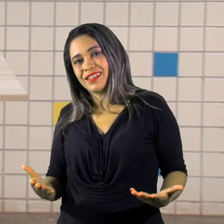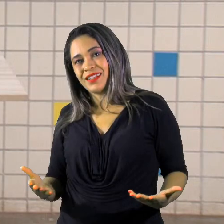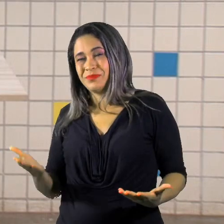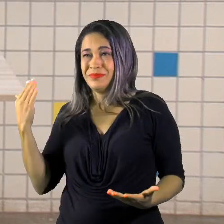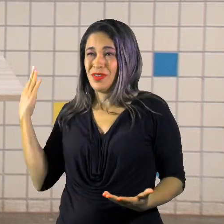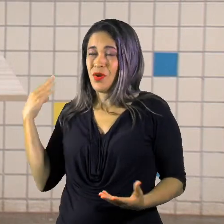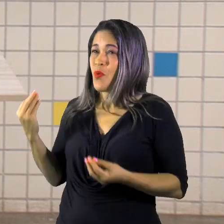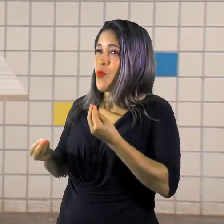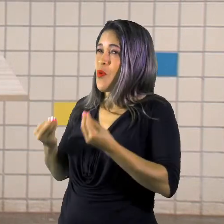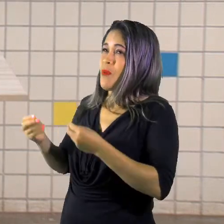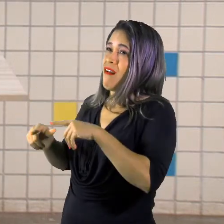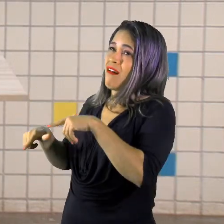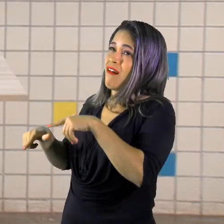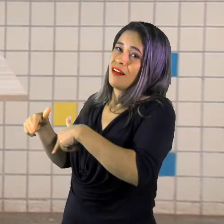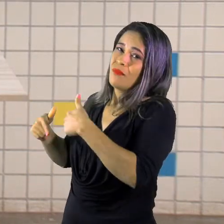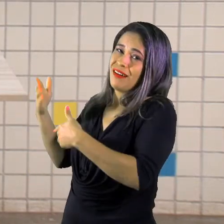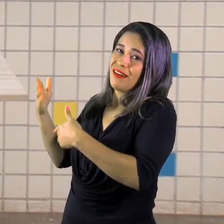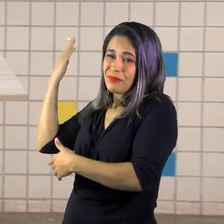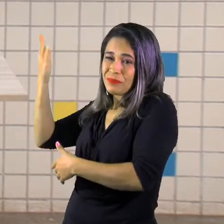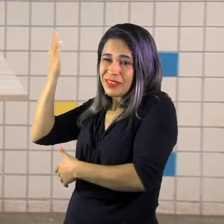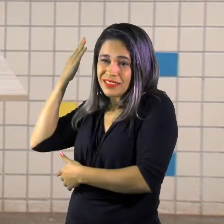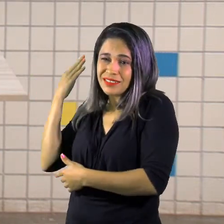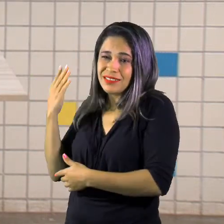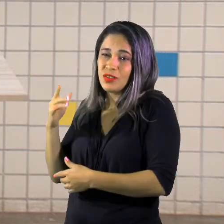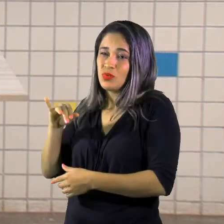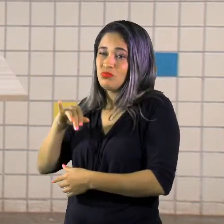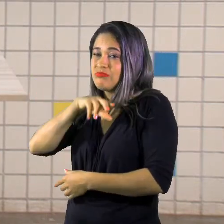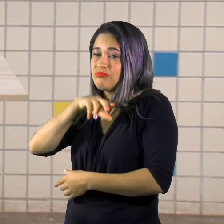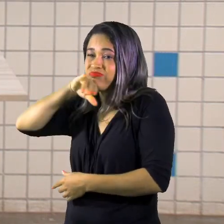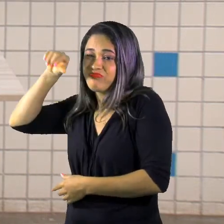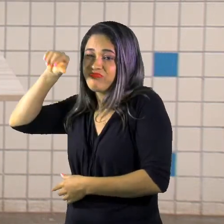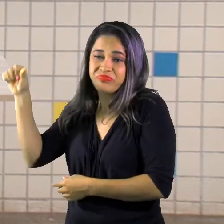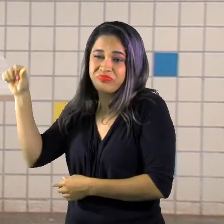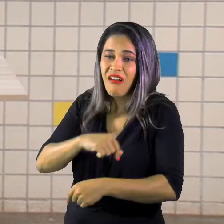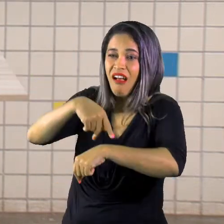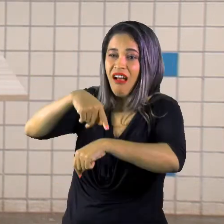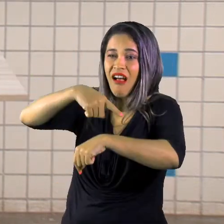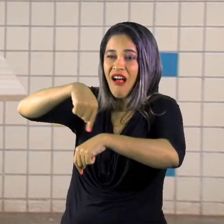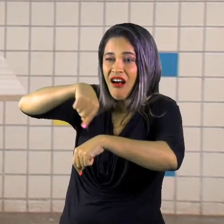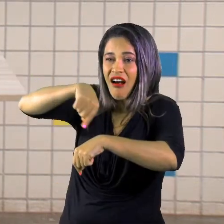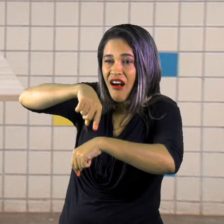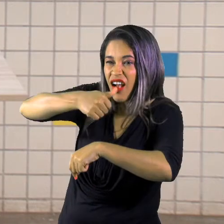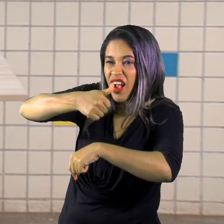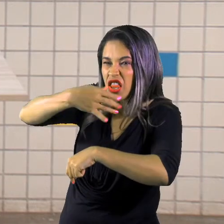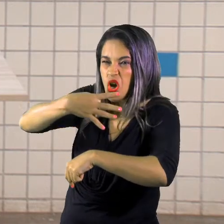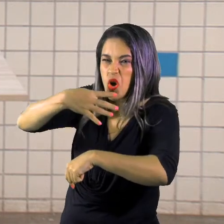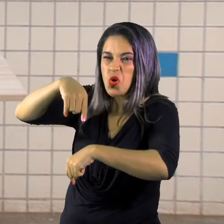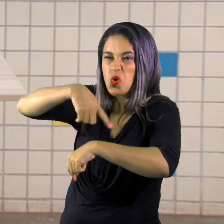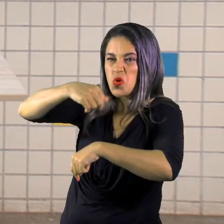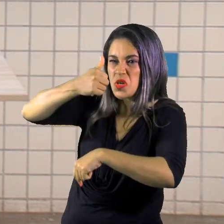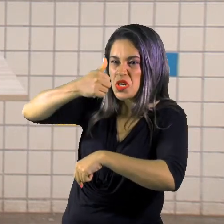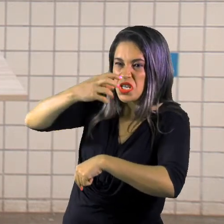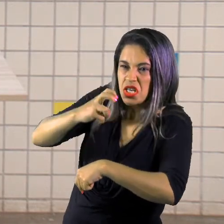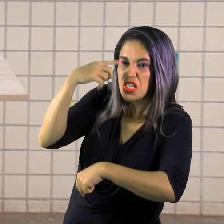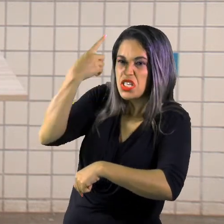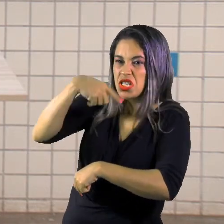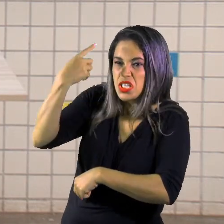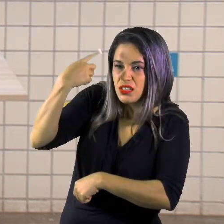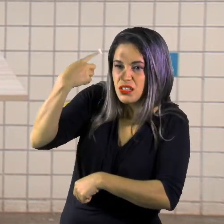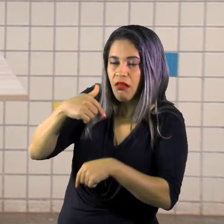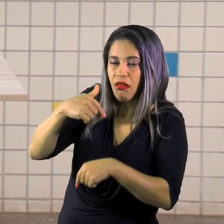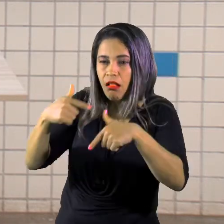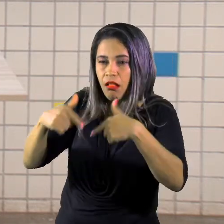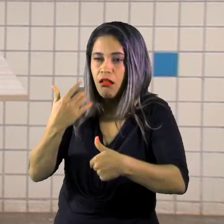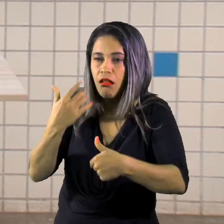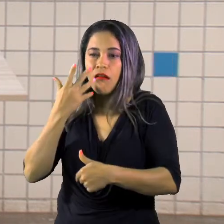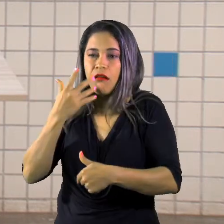época era horrível, tá? Jornadas de trabalho de 14, 15 horas por dia, como eu já havia falado para vocês,